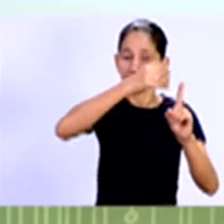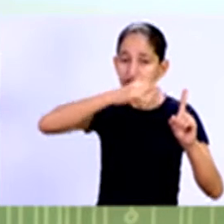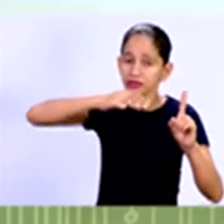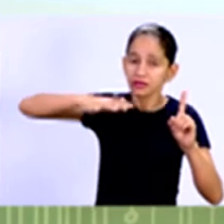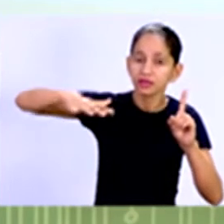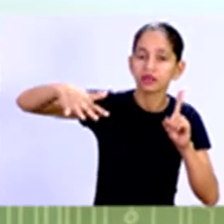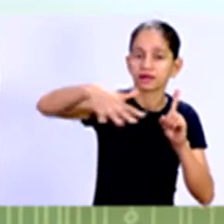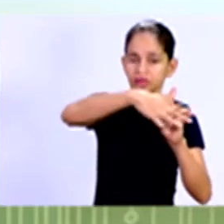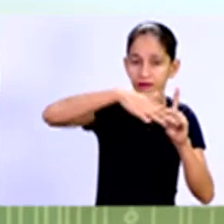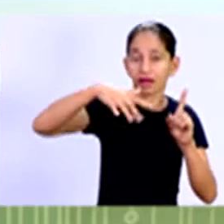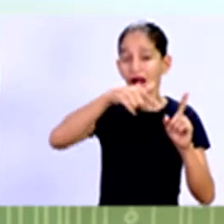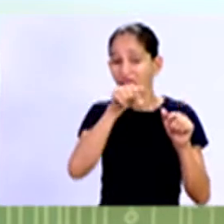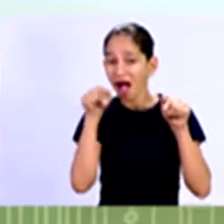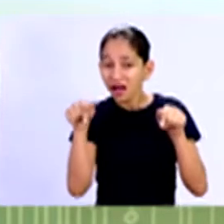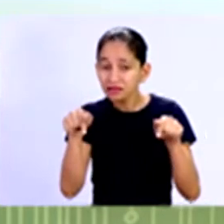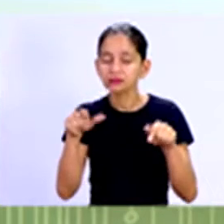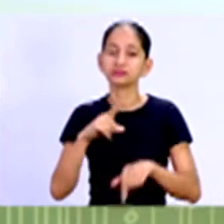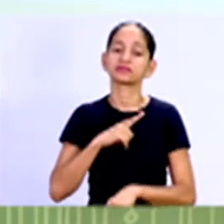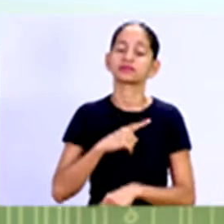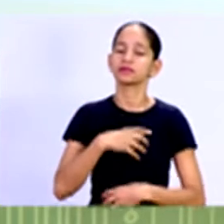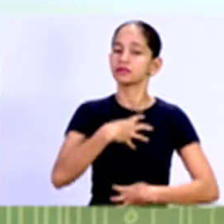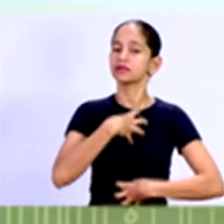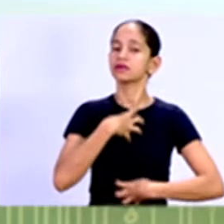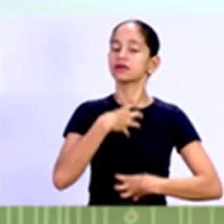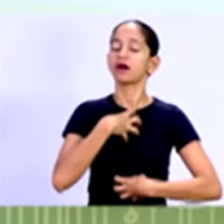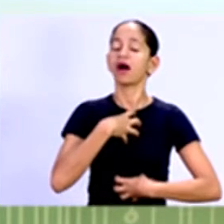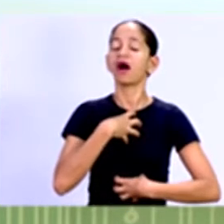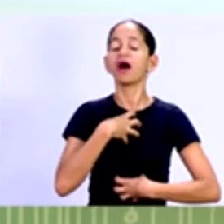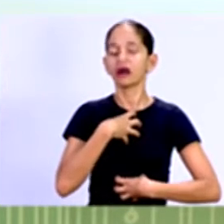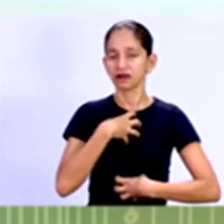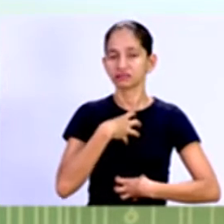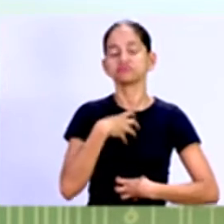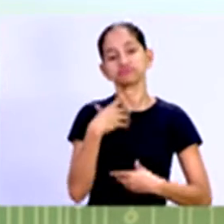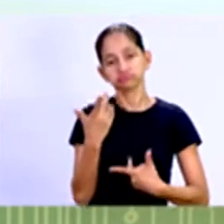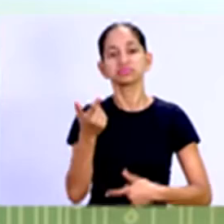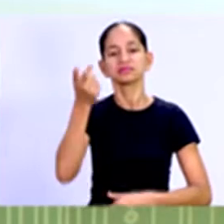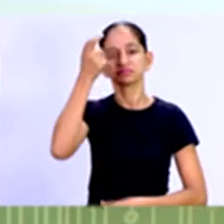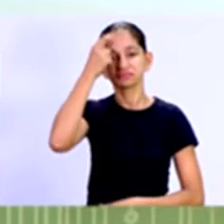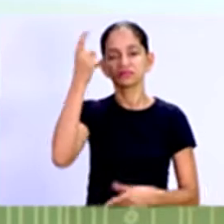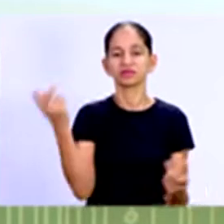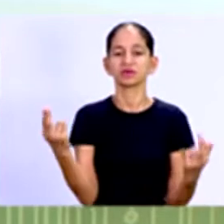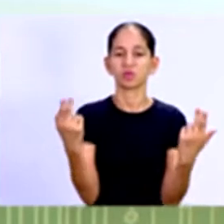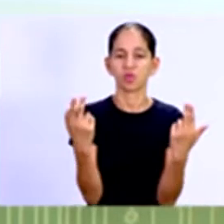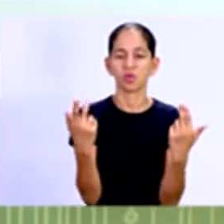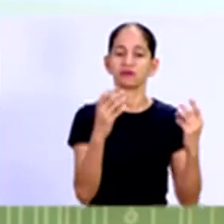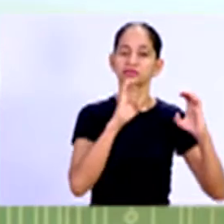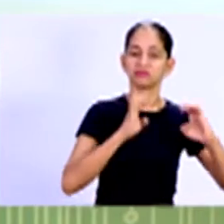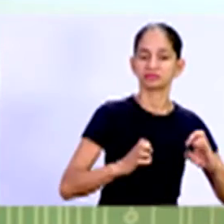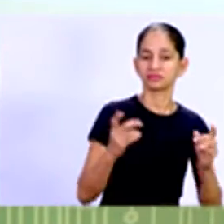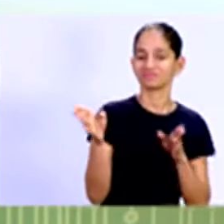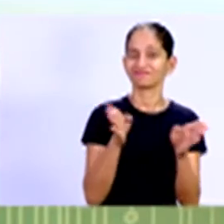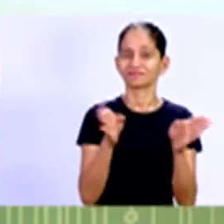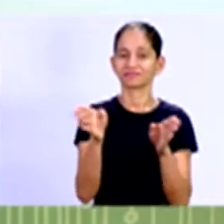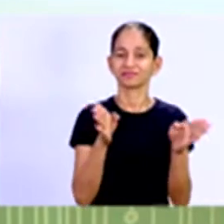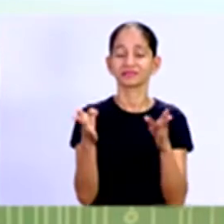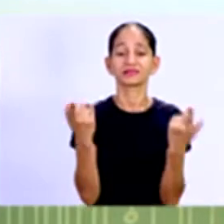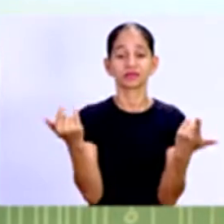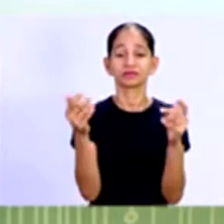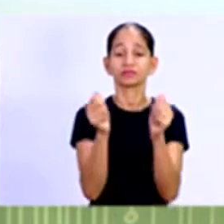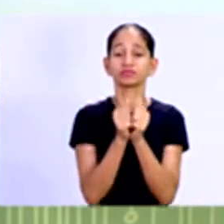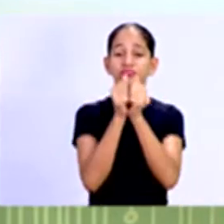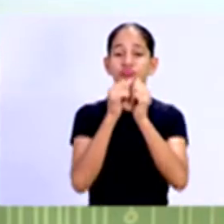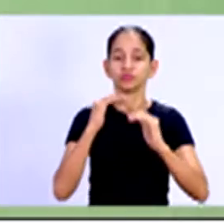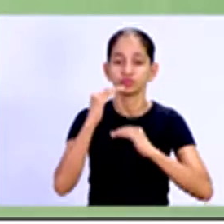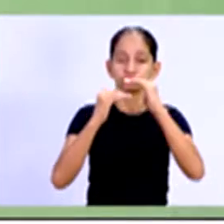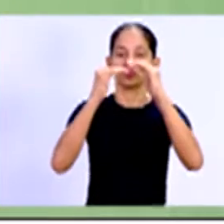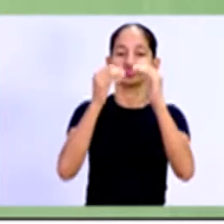agir de forma que eu possa estar agindo moralmente e eticamente nessa sociedade.